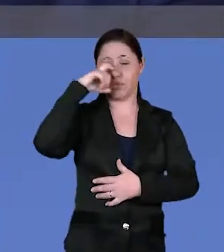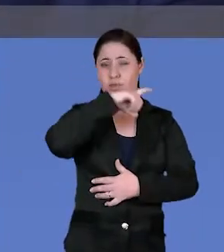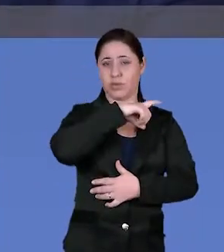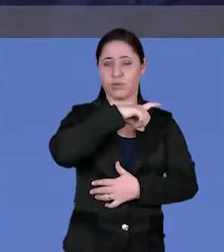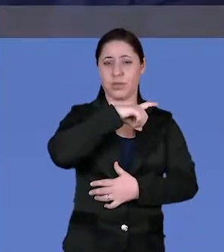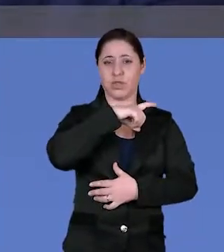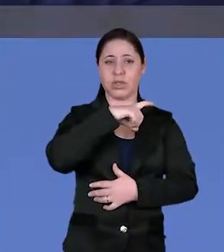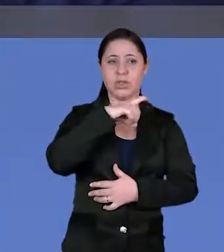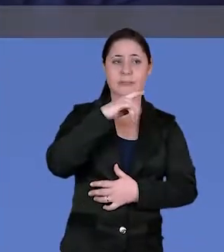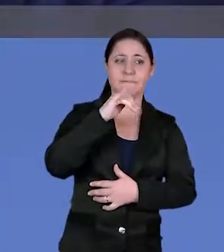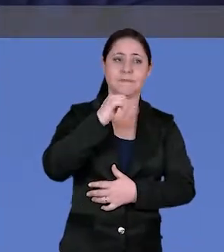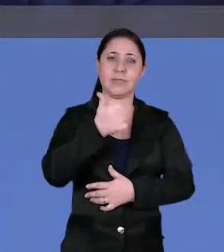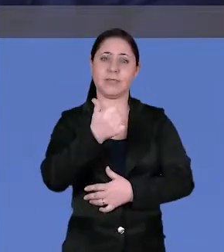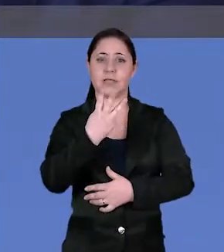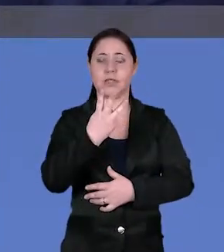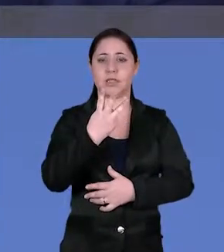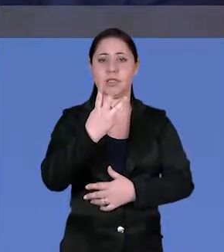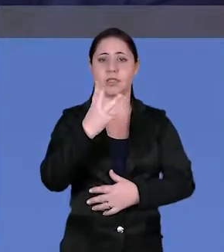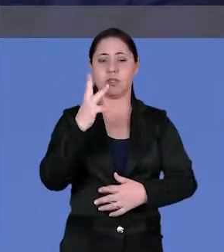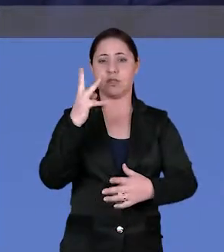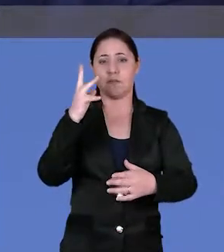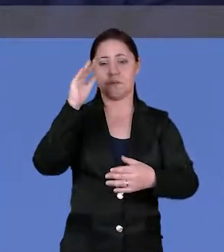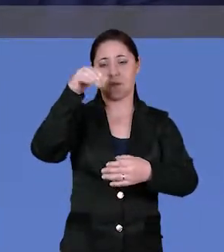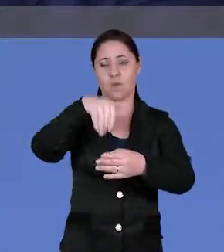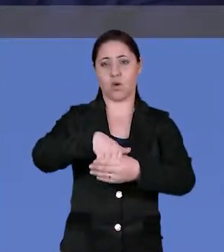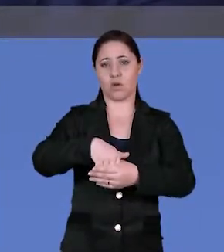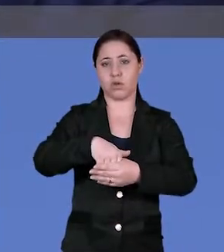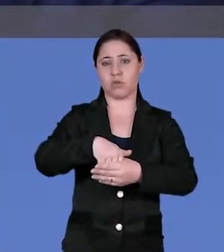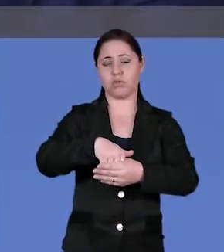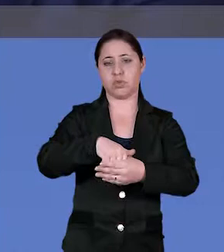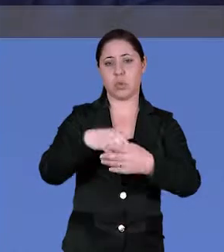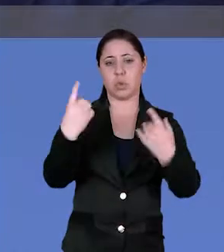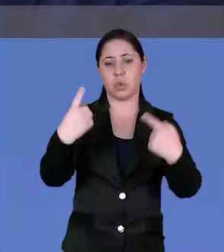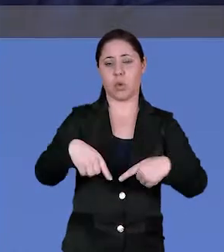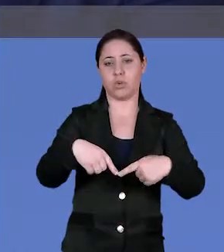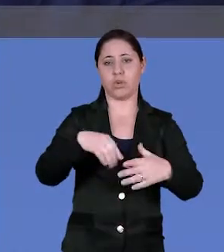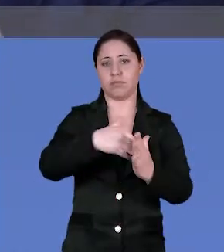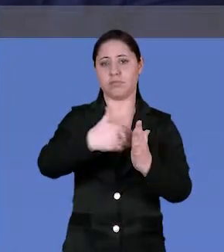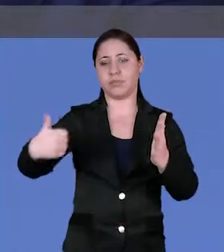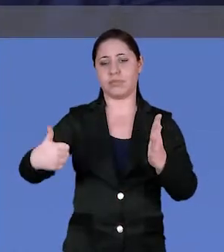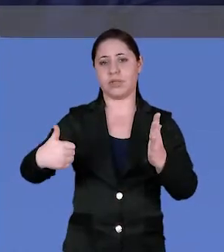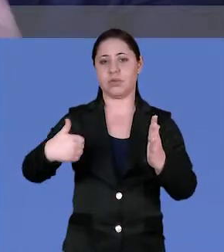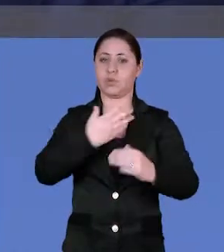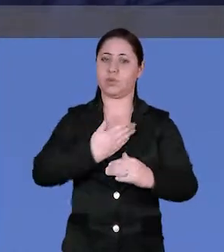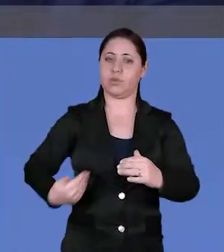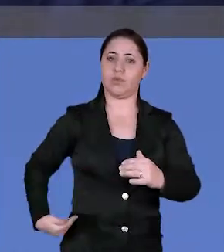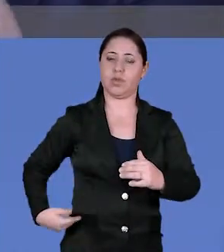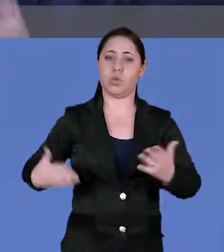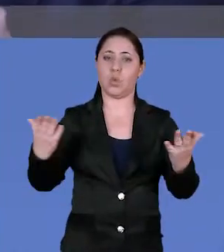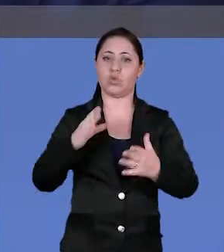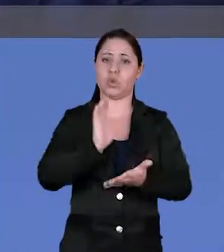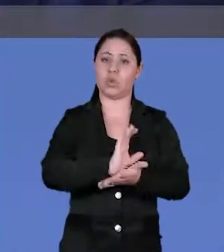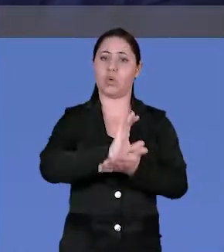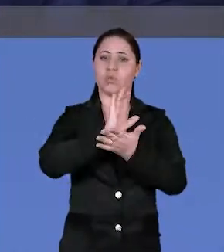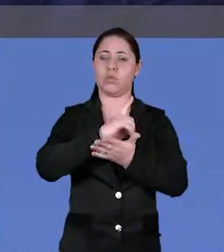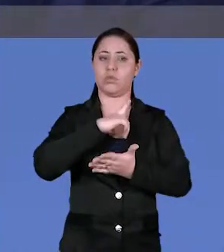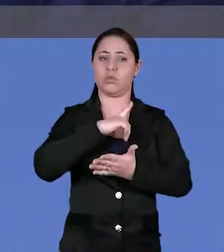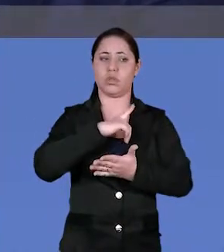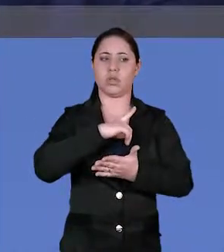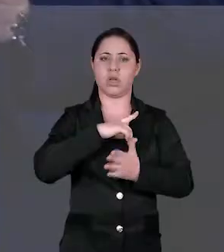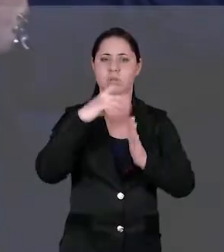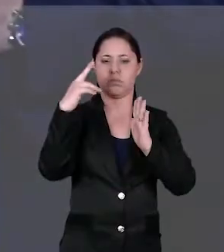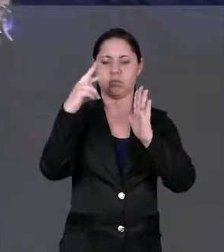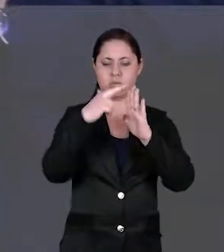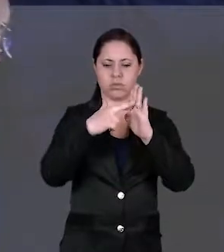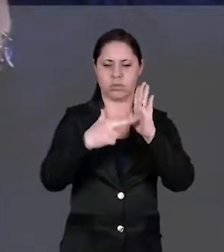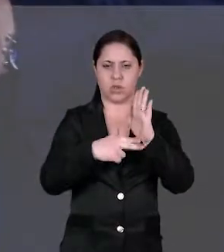então, mantendo o veto do governo. Dificilmente você consegue 13 votos contrários para a derrubada de um veto do governo do